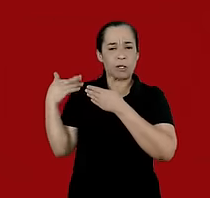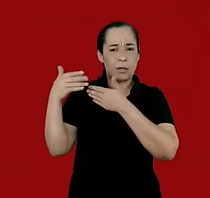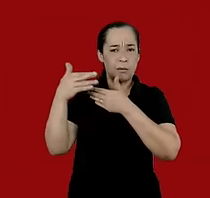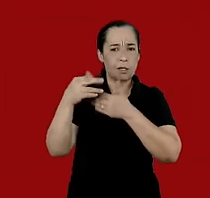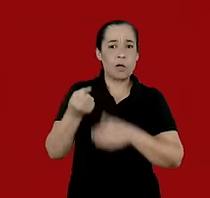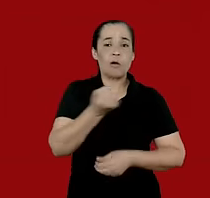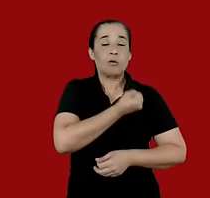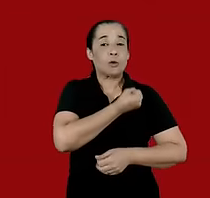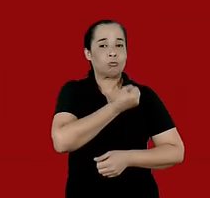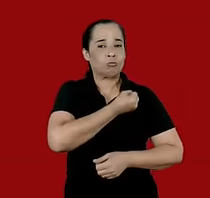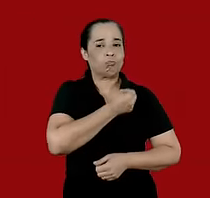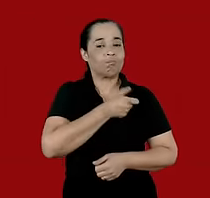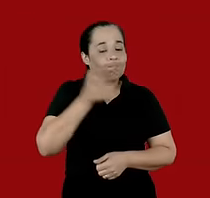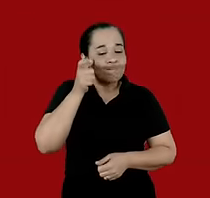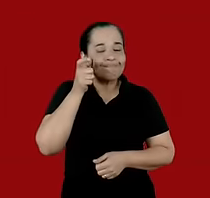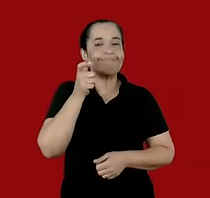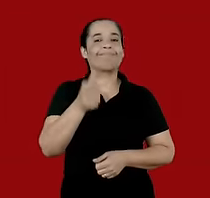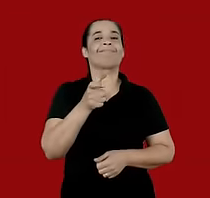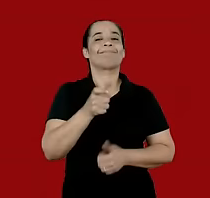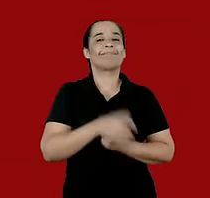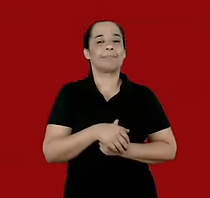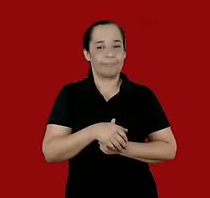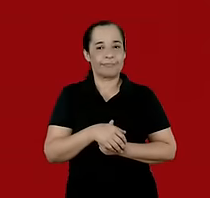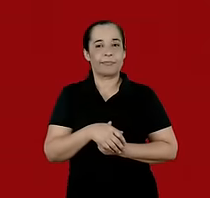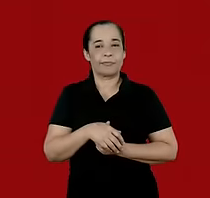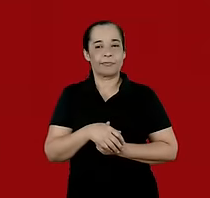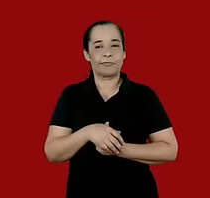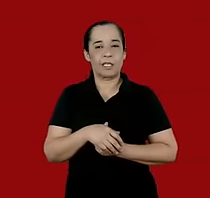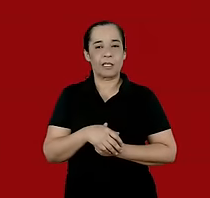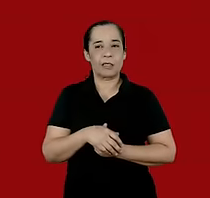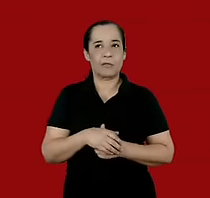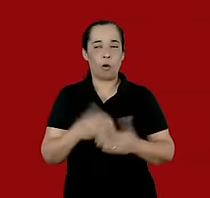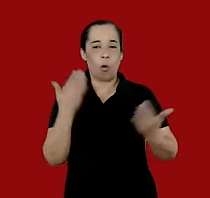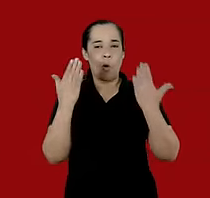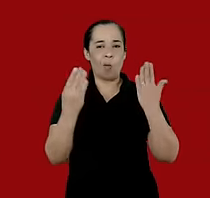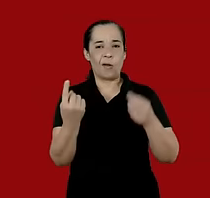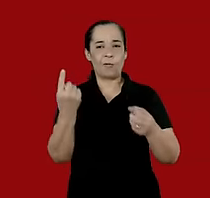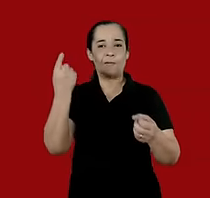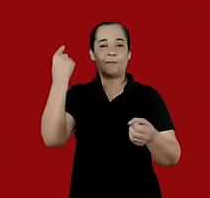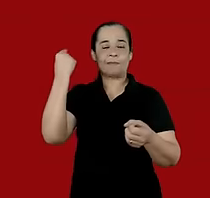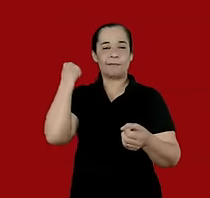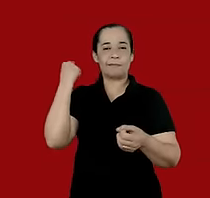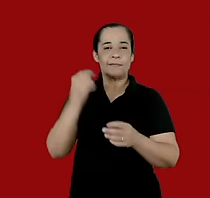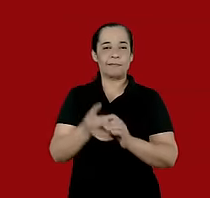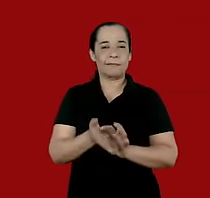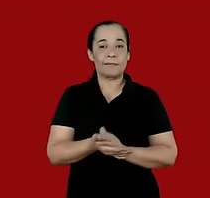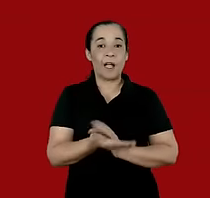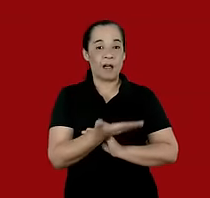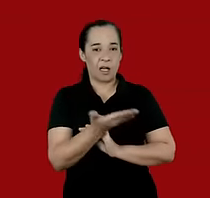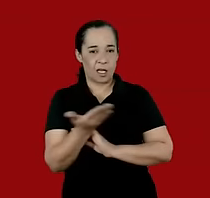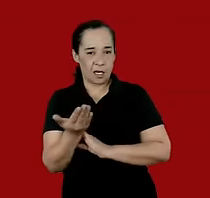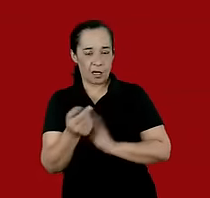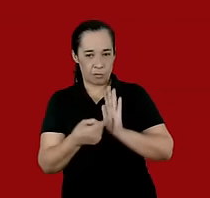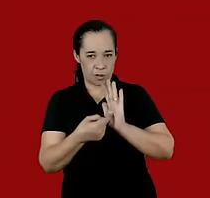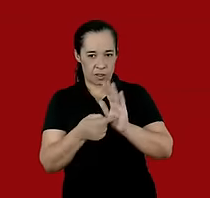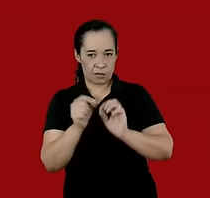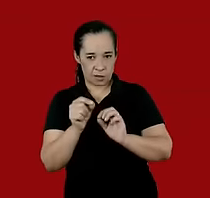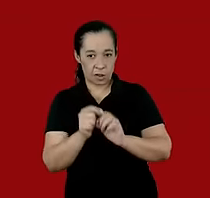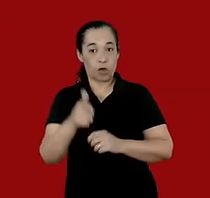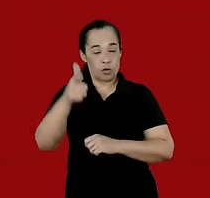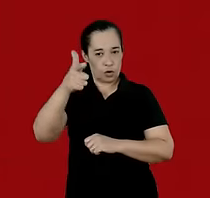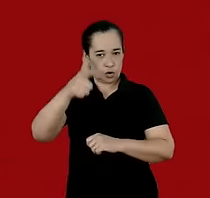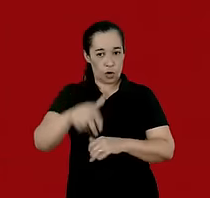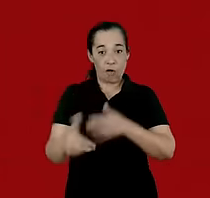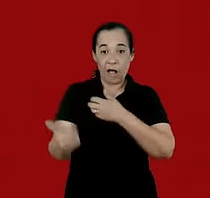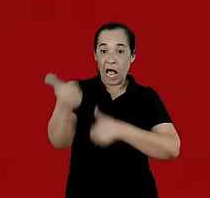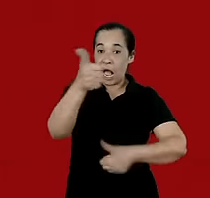interessantes quando a gente olha Eh no passado aqui a gente vai fazer um trabalho de novo a fazer avaliação Histórica de